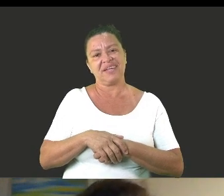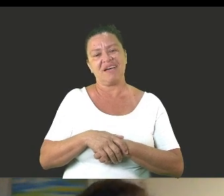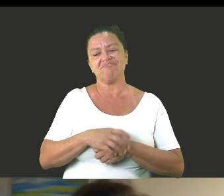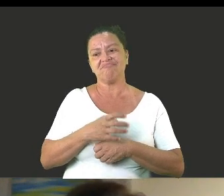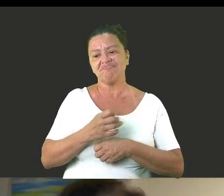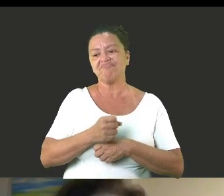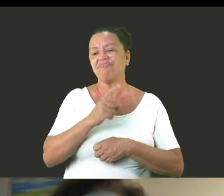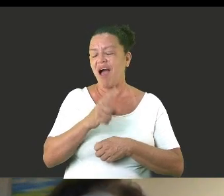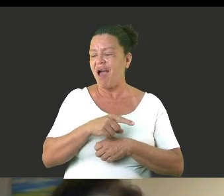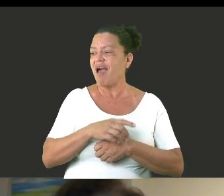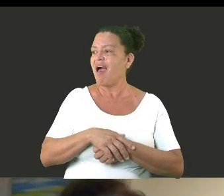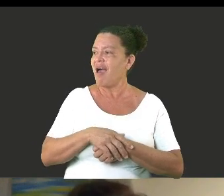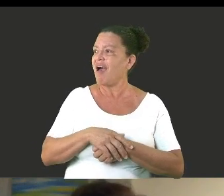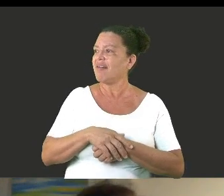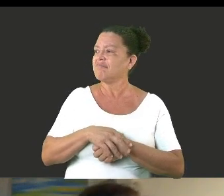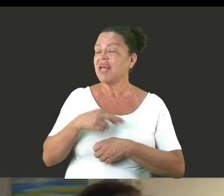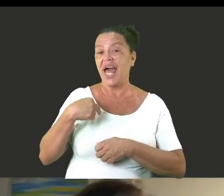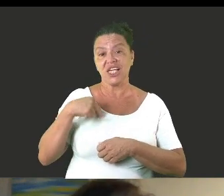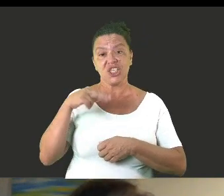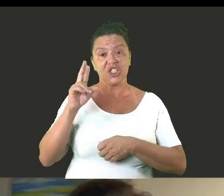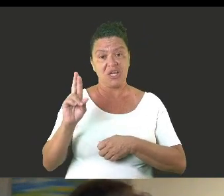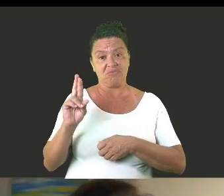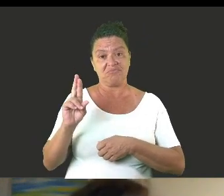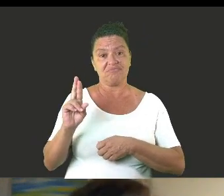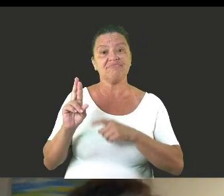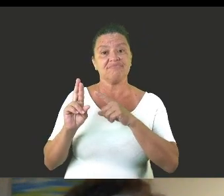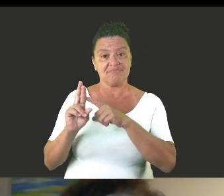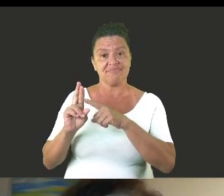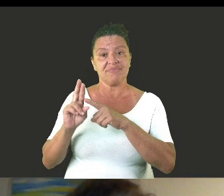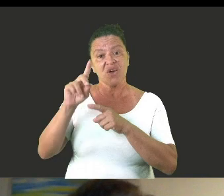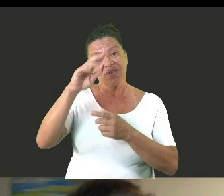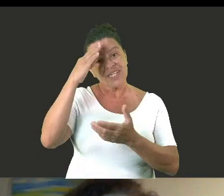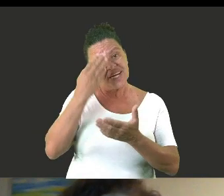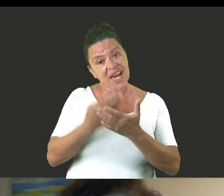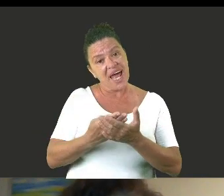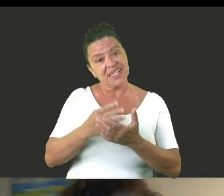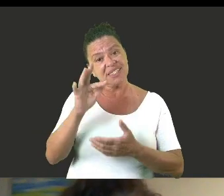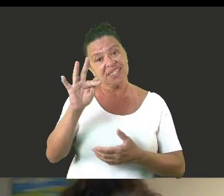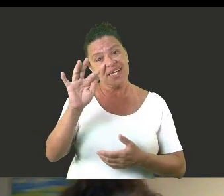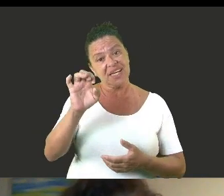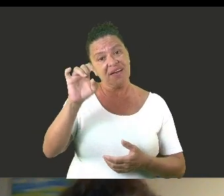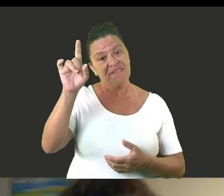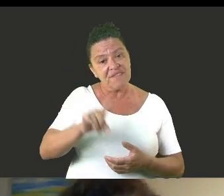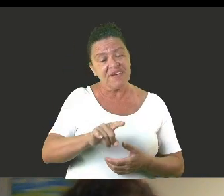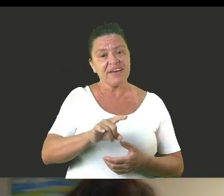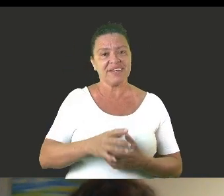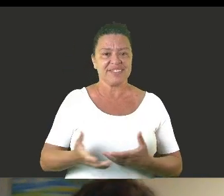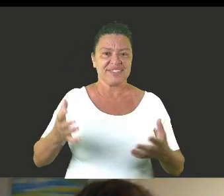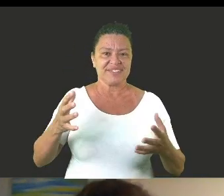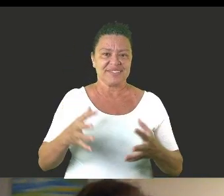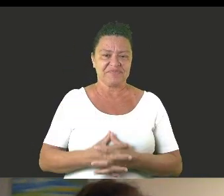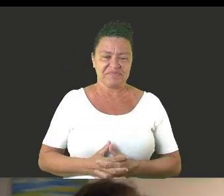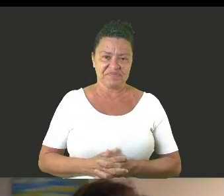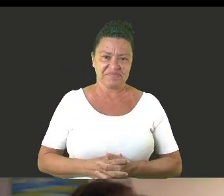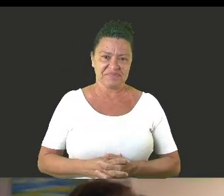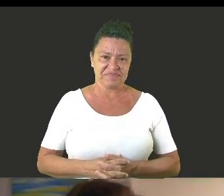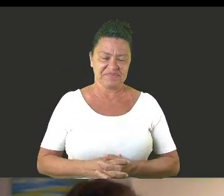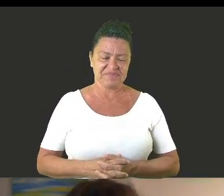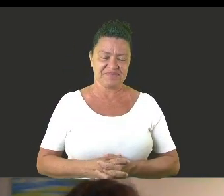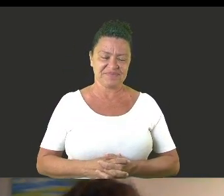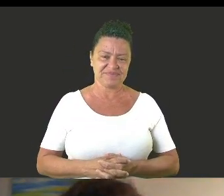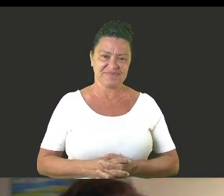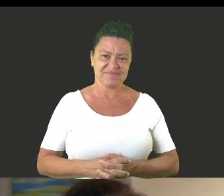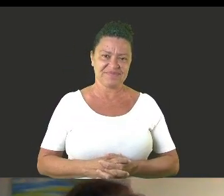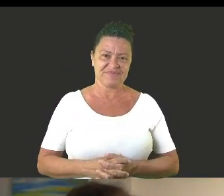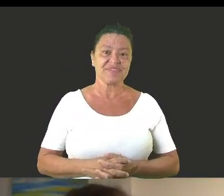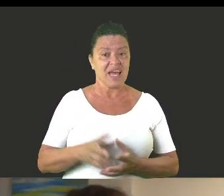consideramos o aspecto religioso, o aspecto da nossa crença, da nossa fé, né? Porque ele